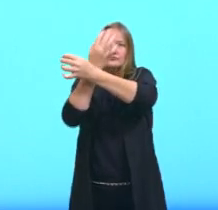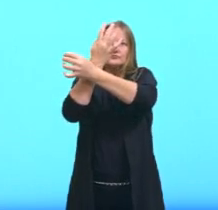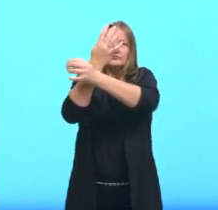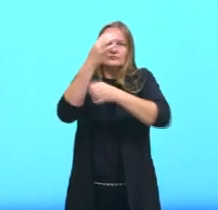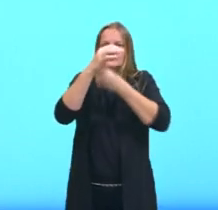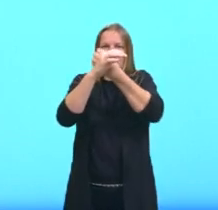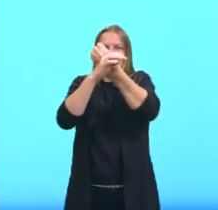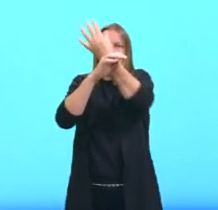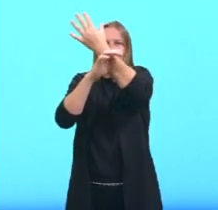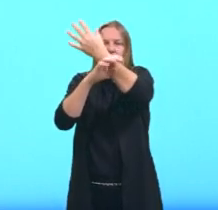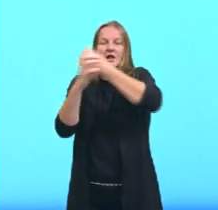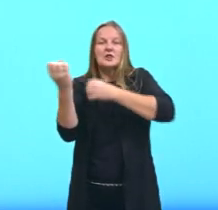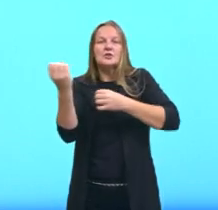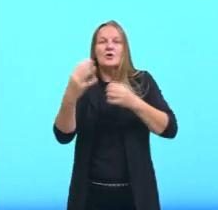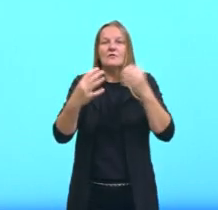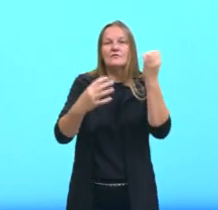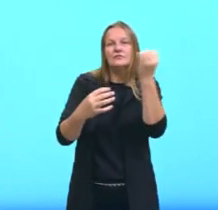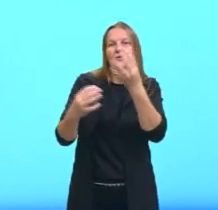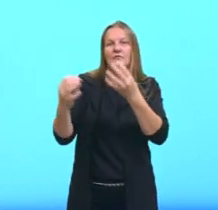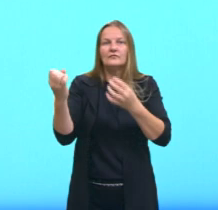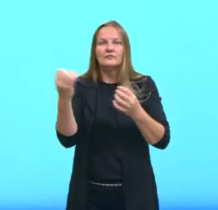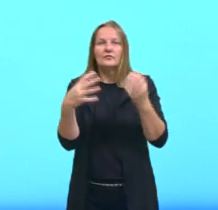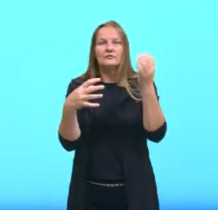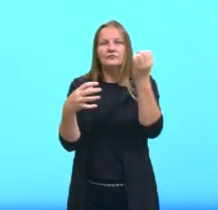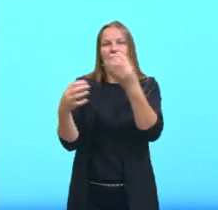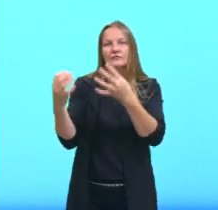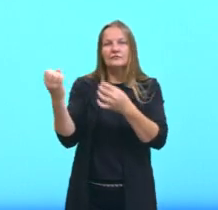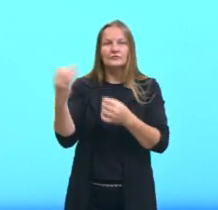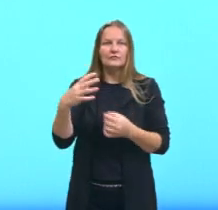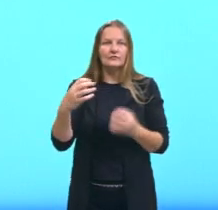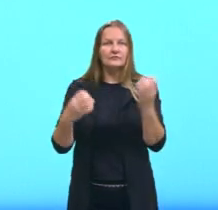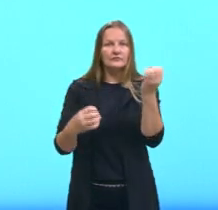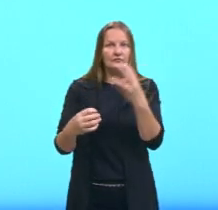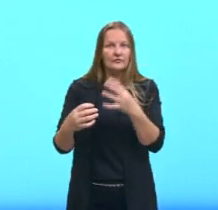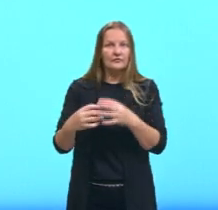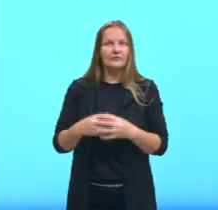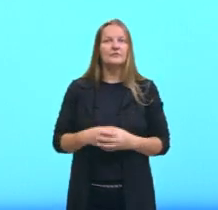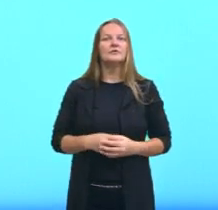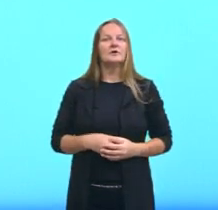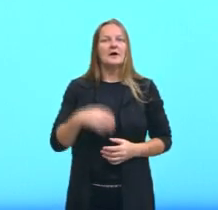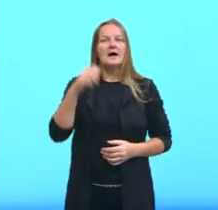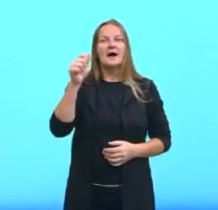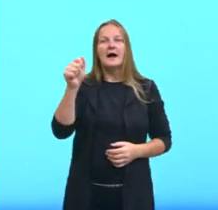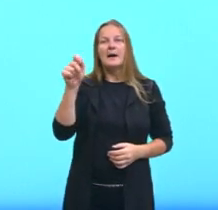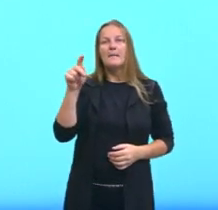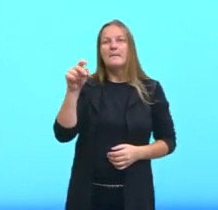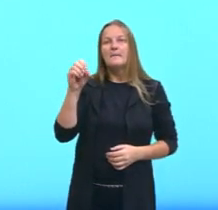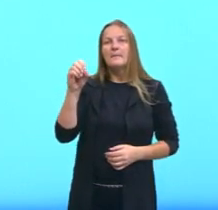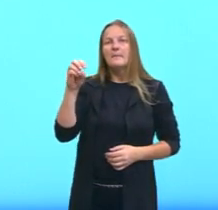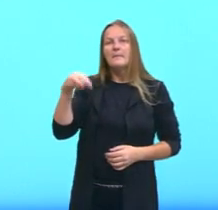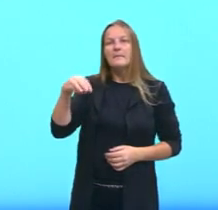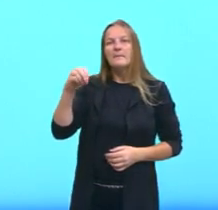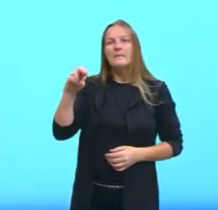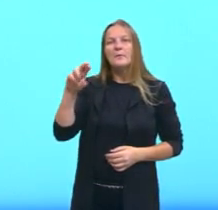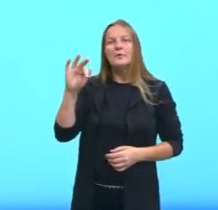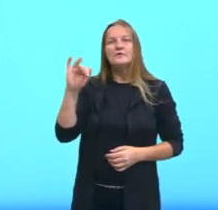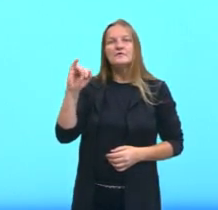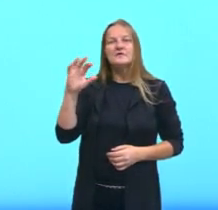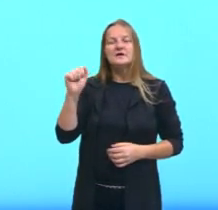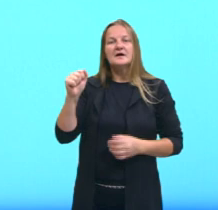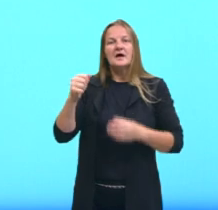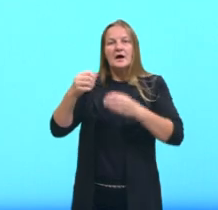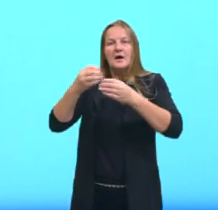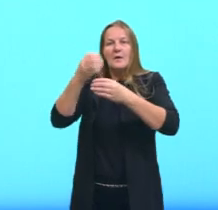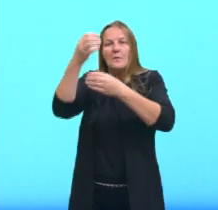cladograma surgiu mais uma novidade uma por apomorfia que são os vasos condutores